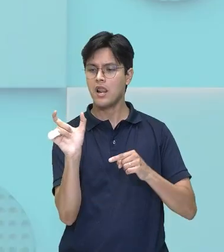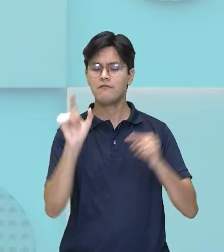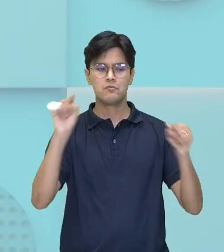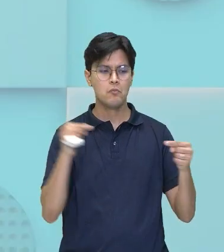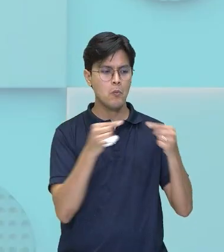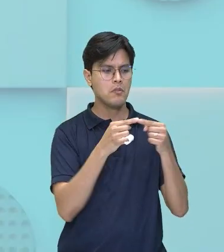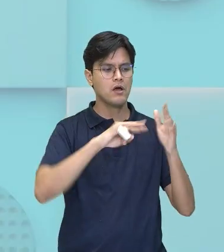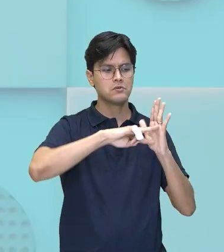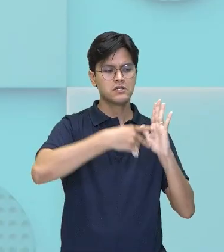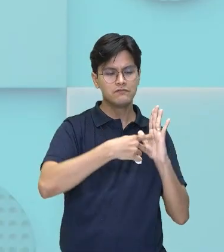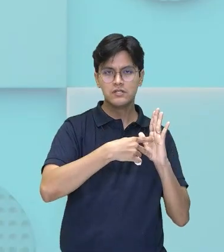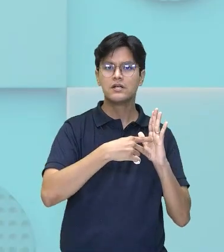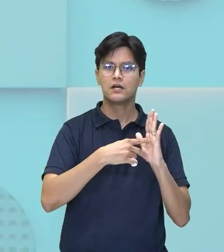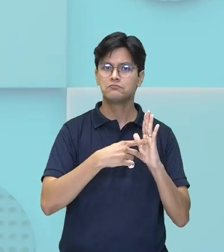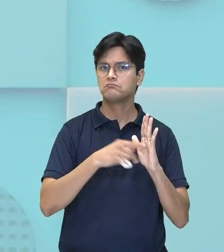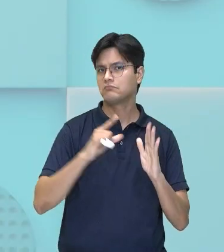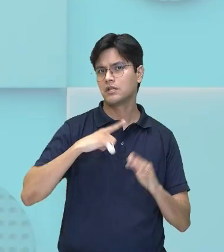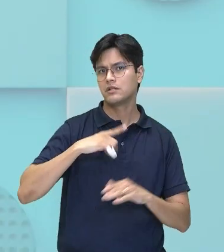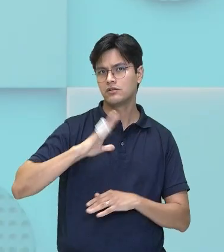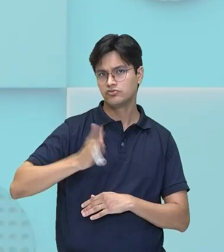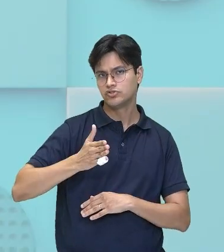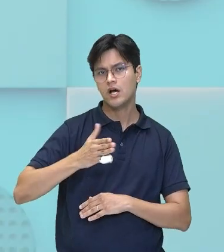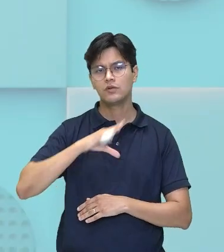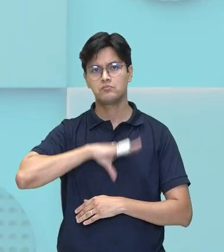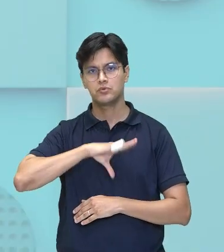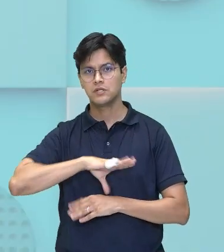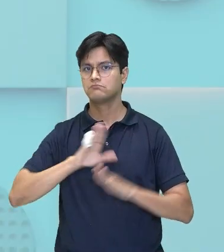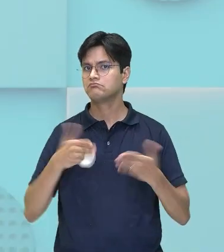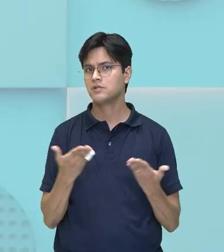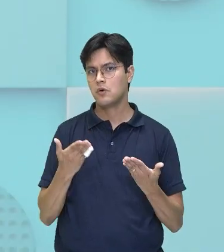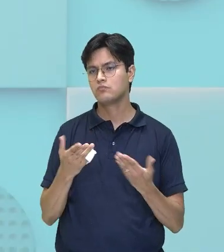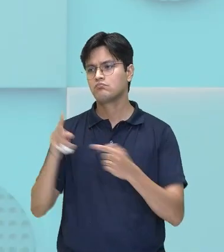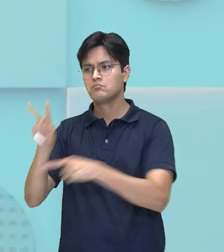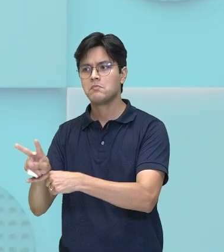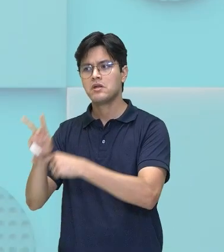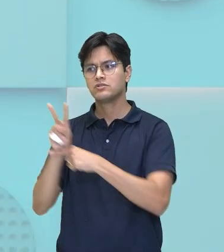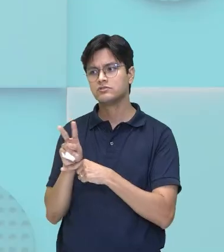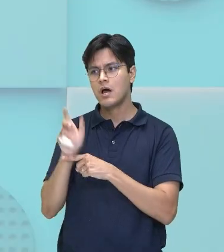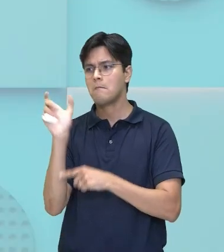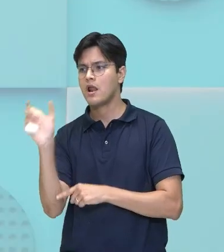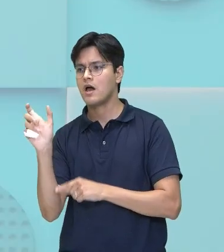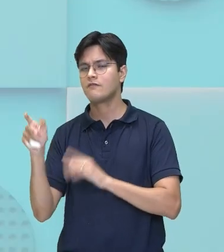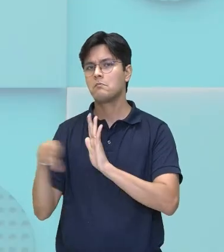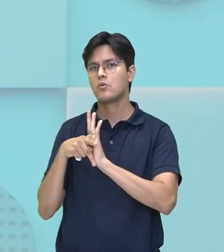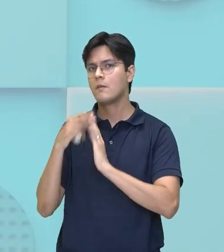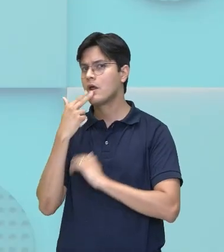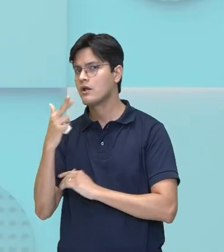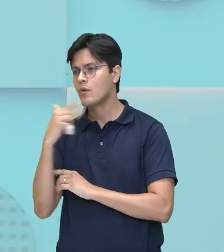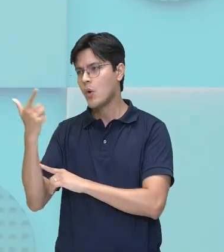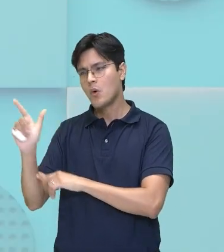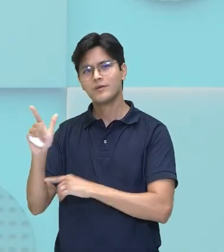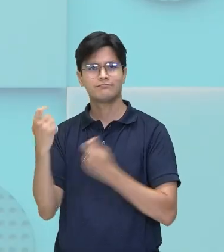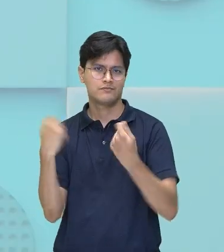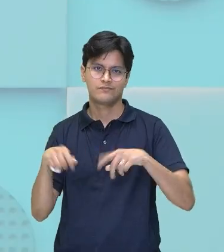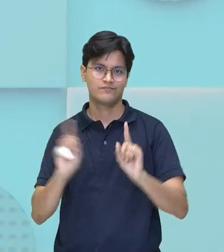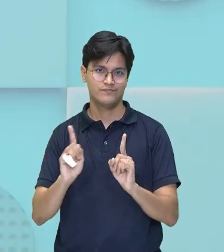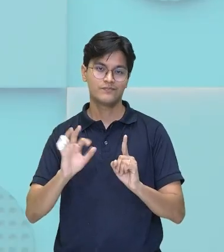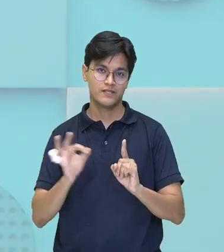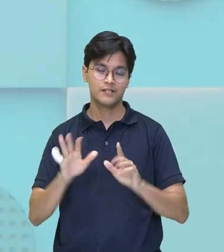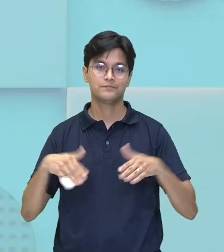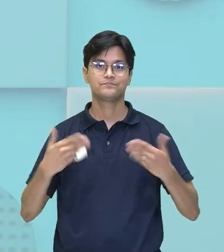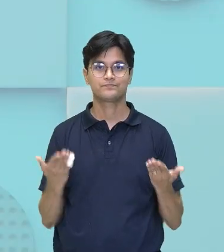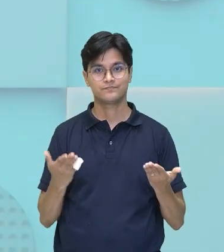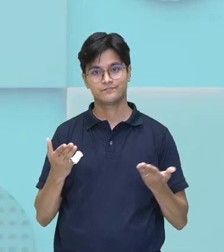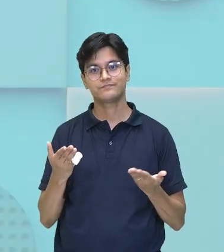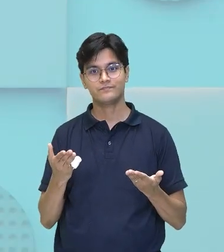E aí nós temos dentro da língua portuguesa o que nós chamamos de vícios de linguagens, que cabe aí